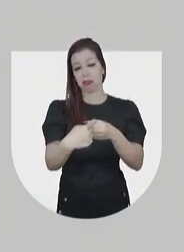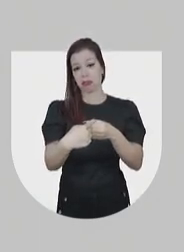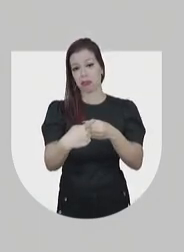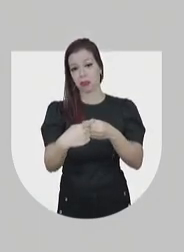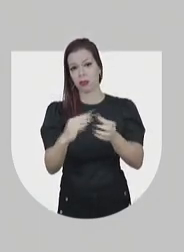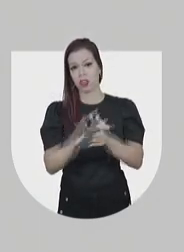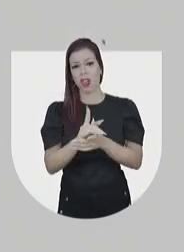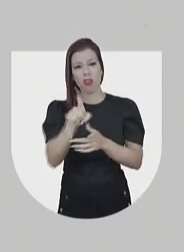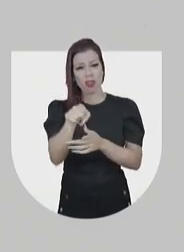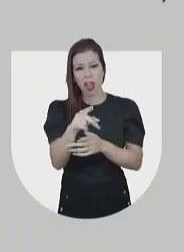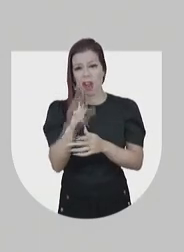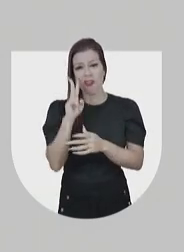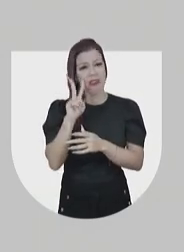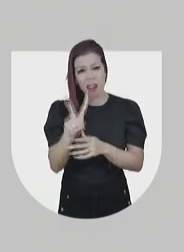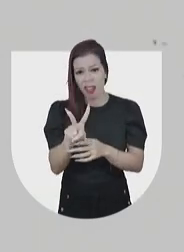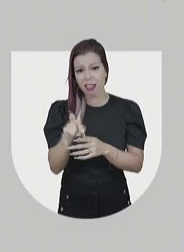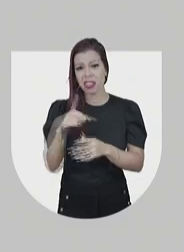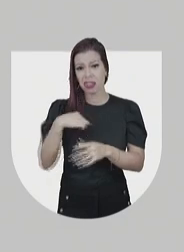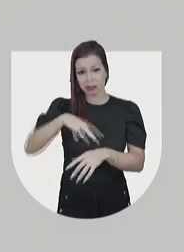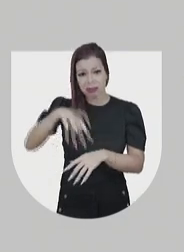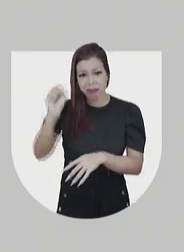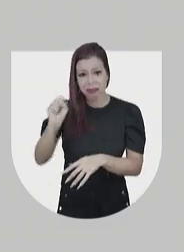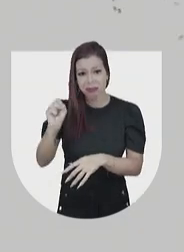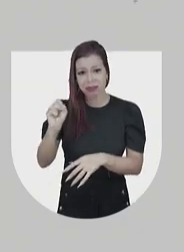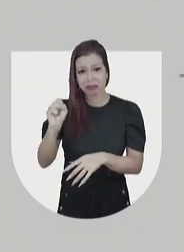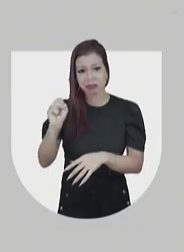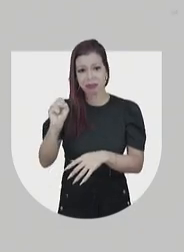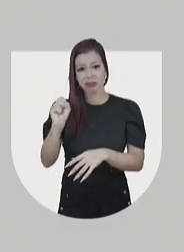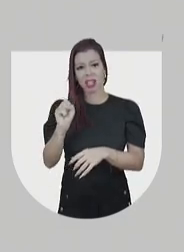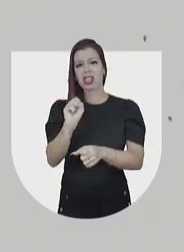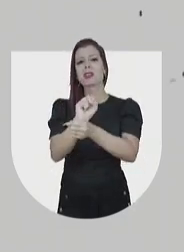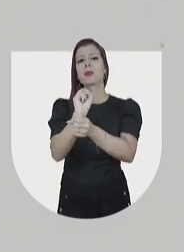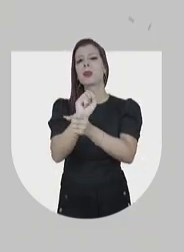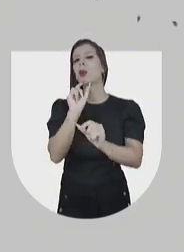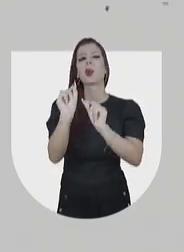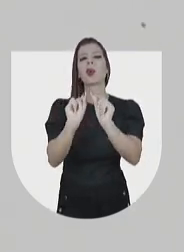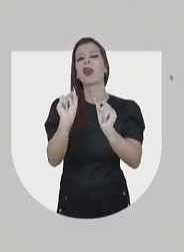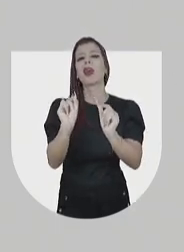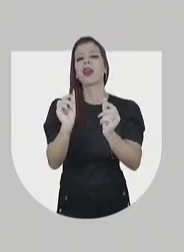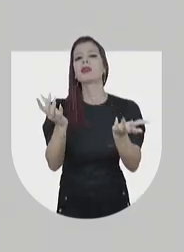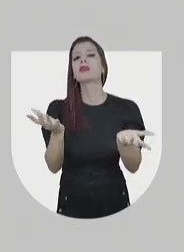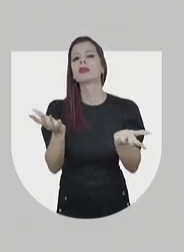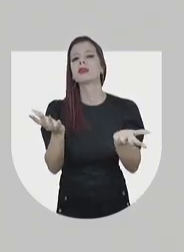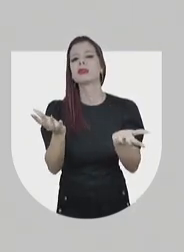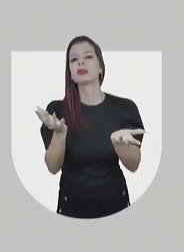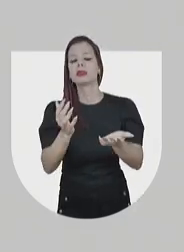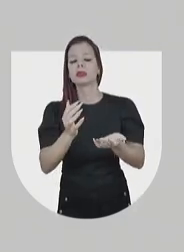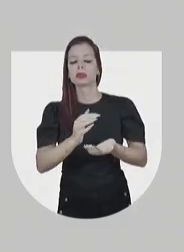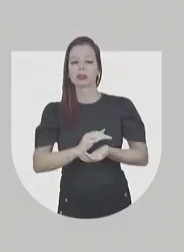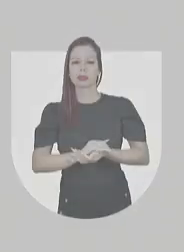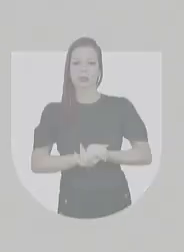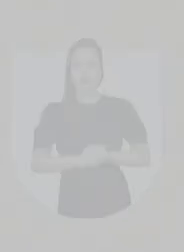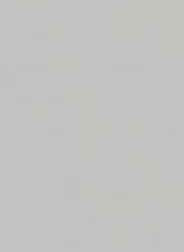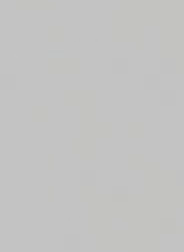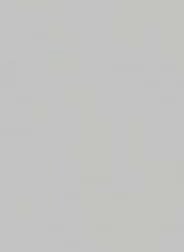cidade. E você não vê que eu tô ganhando essa guerra? Tá esperando o quê para reagir?